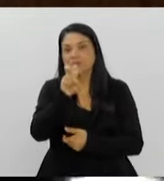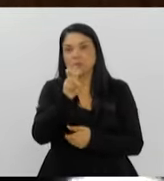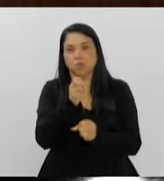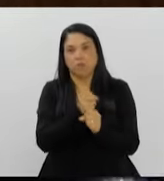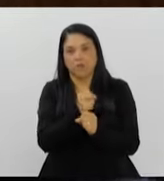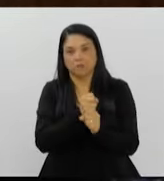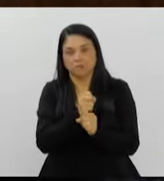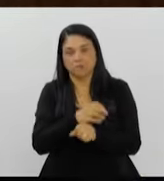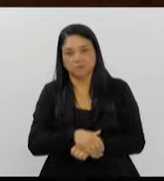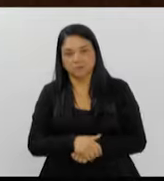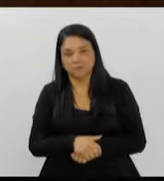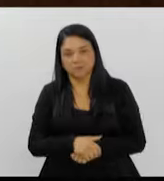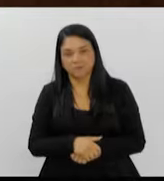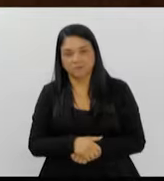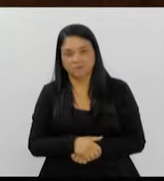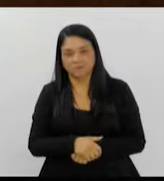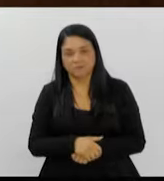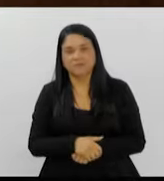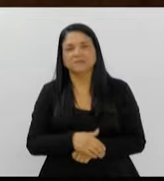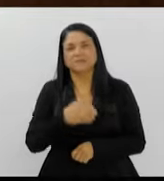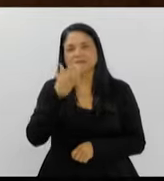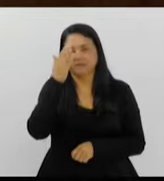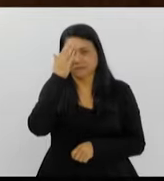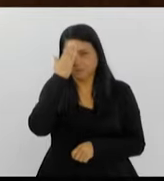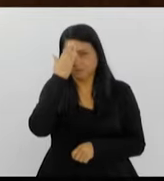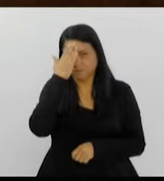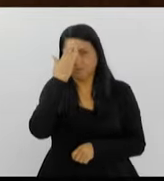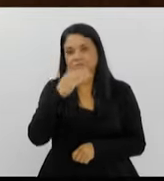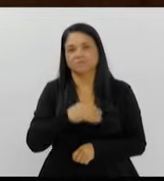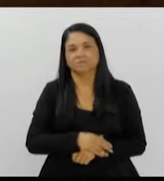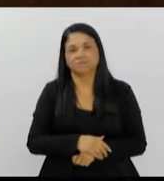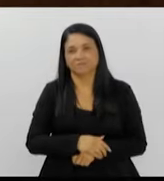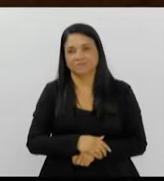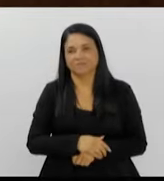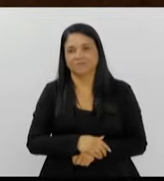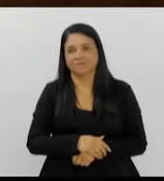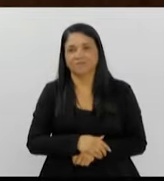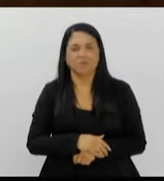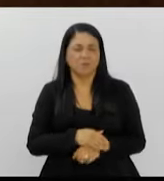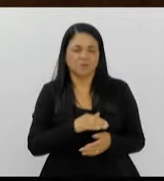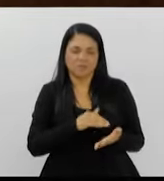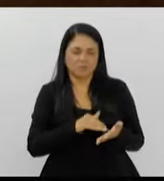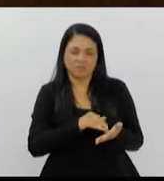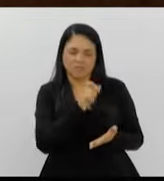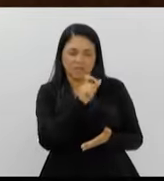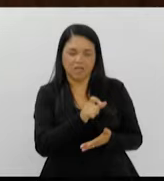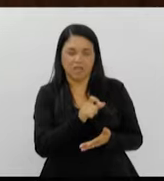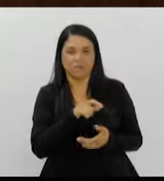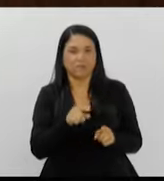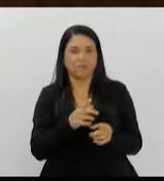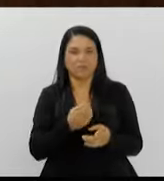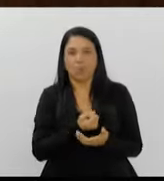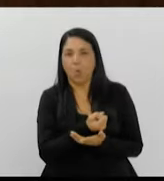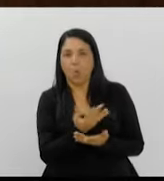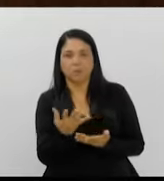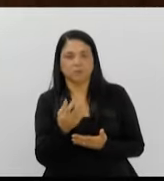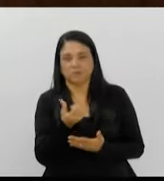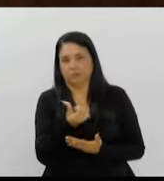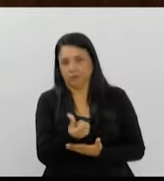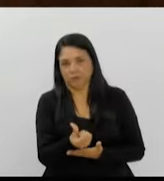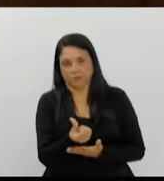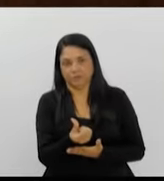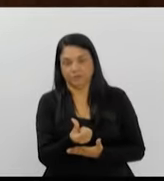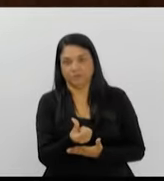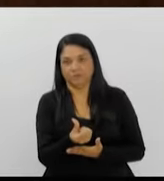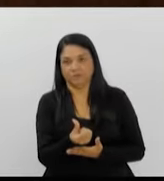anos nós sabemos que não é pelo secretário não são pelos números são por